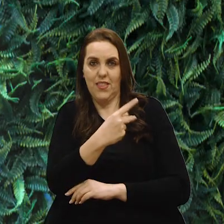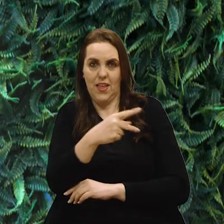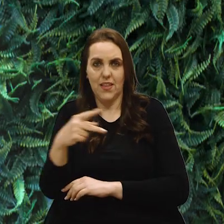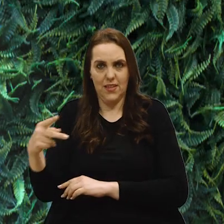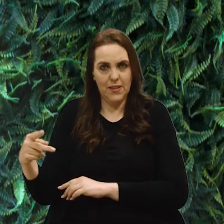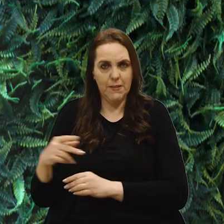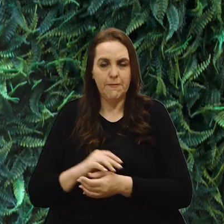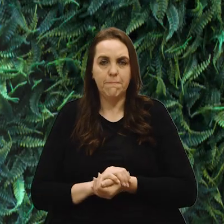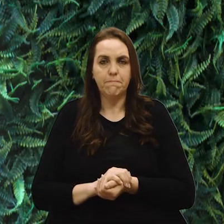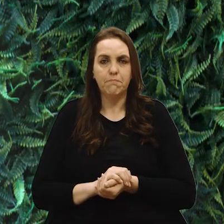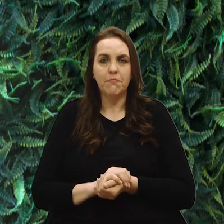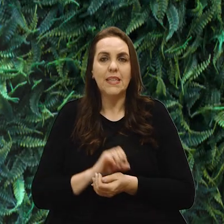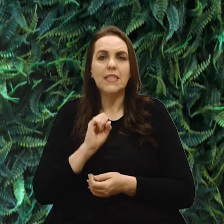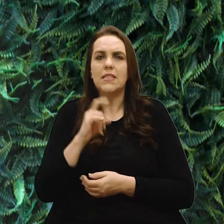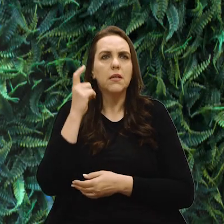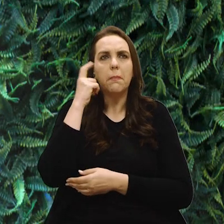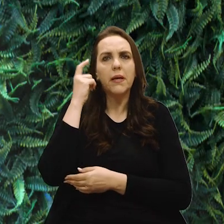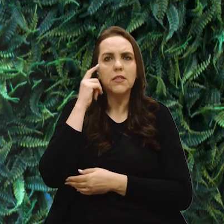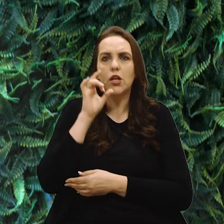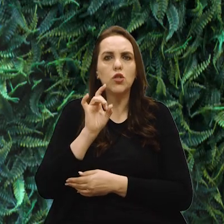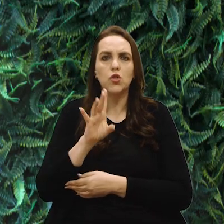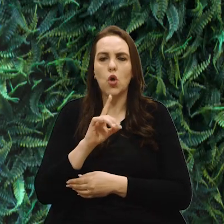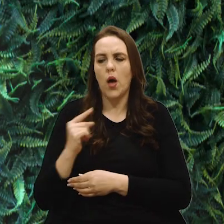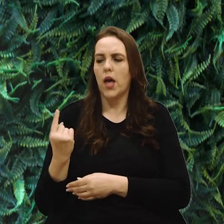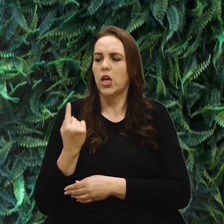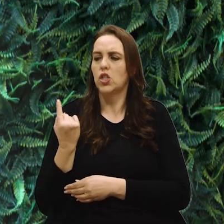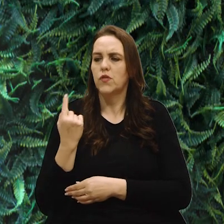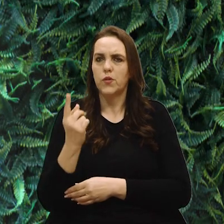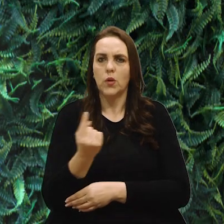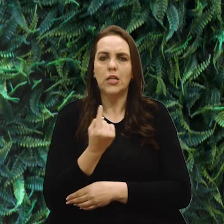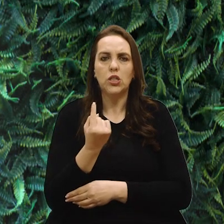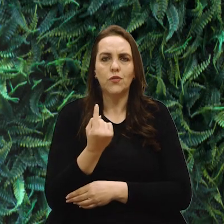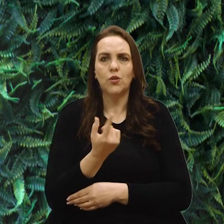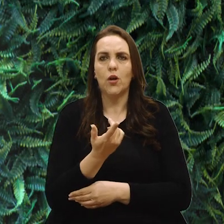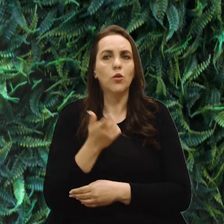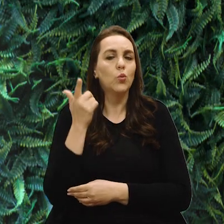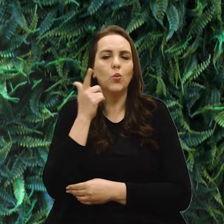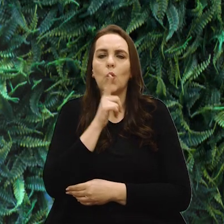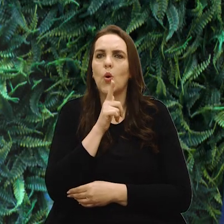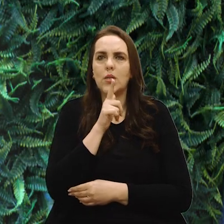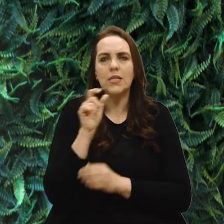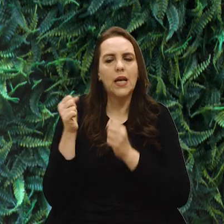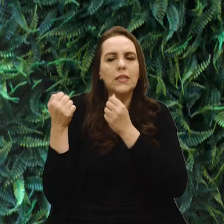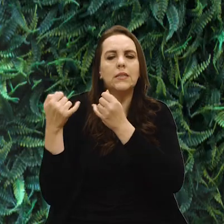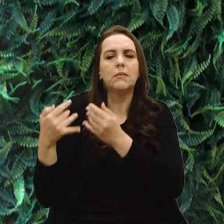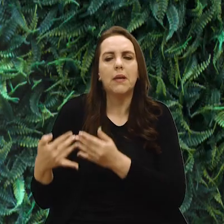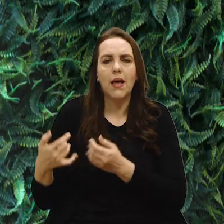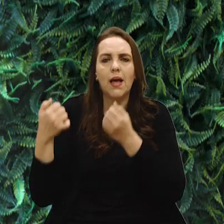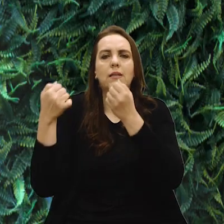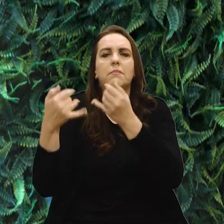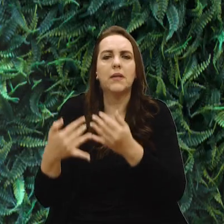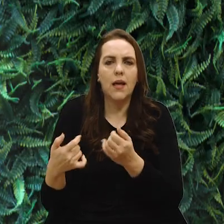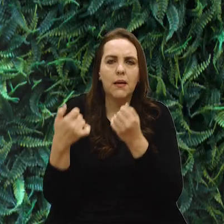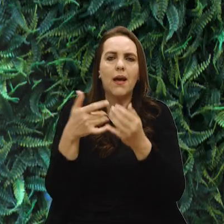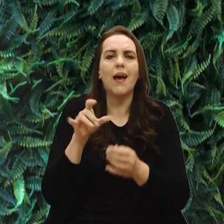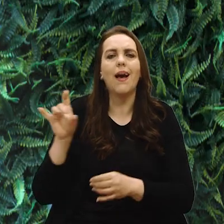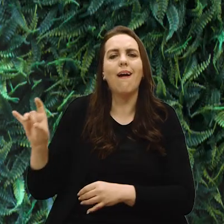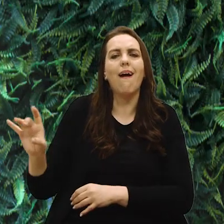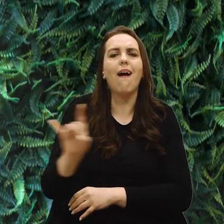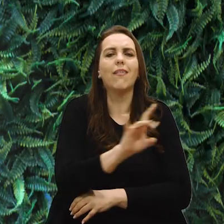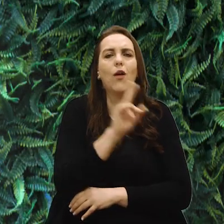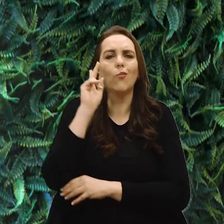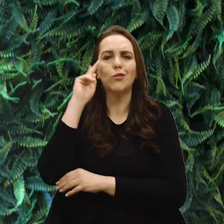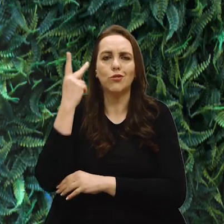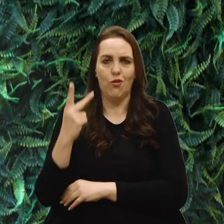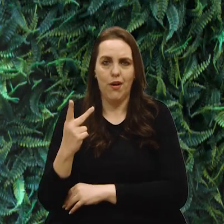gente bota uma causa muito no plano individual, a gente não vai dar conta de explicar a população em situação